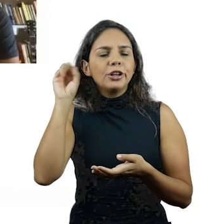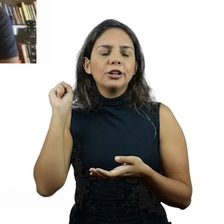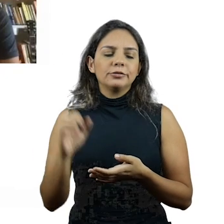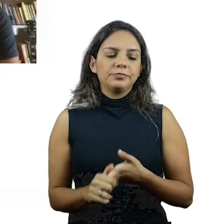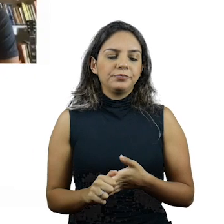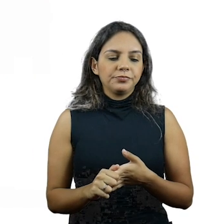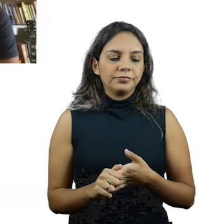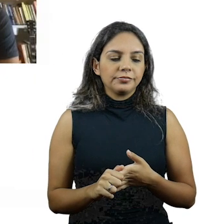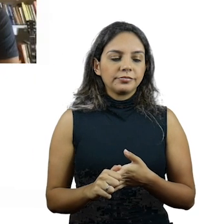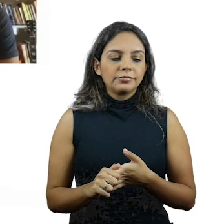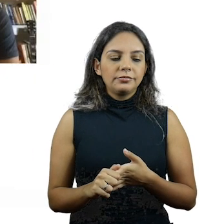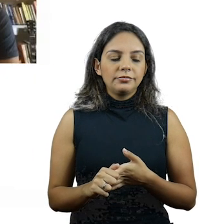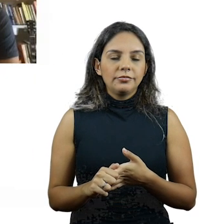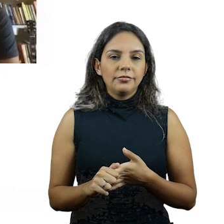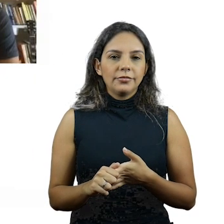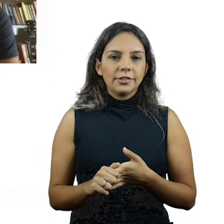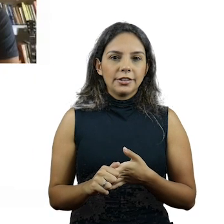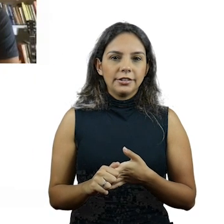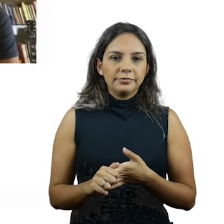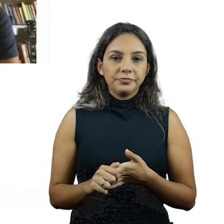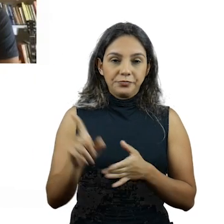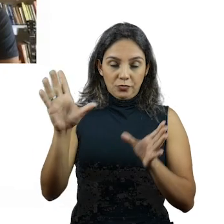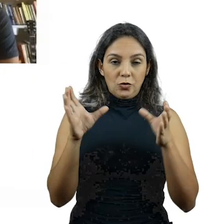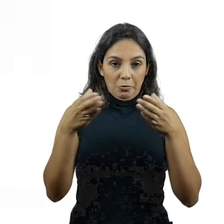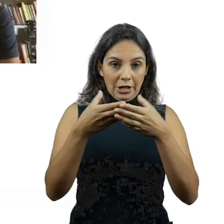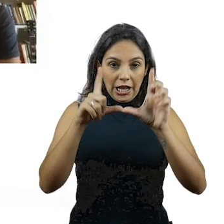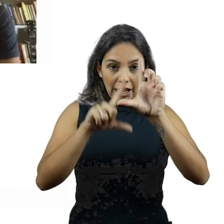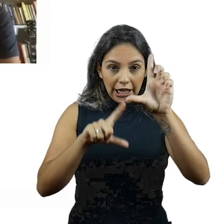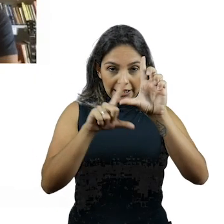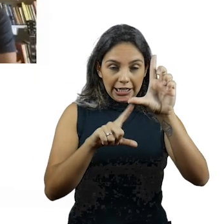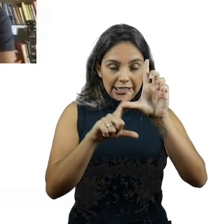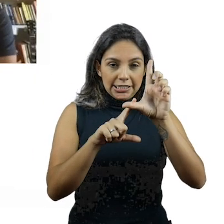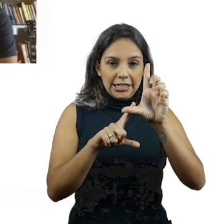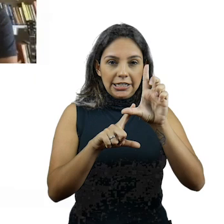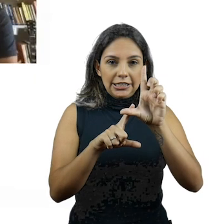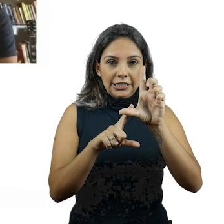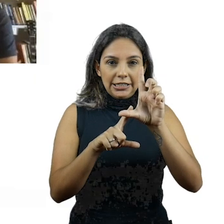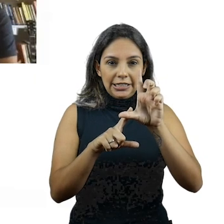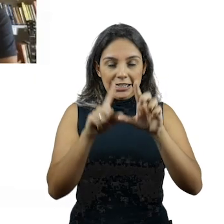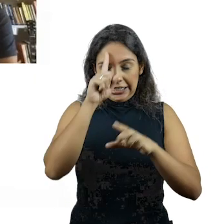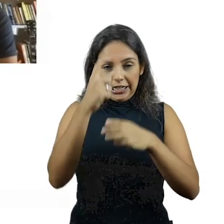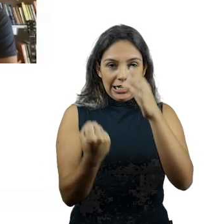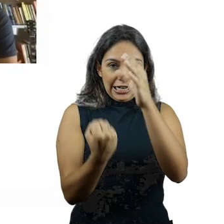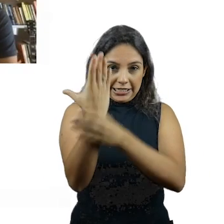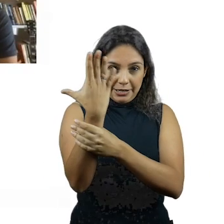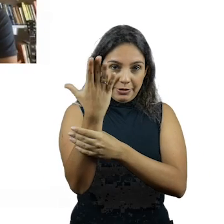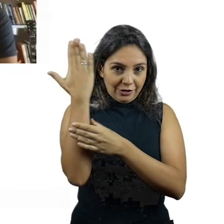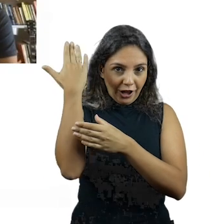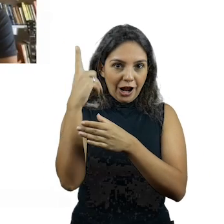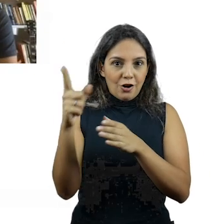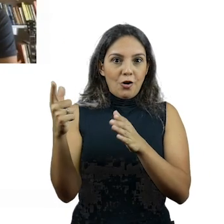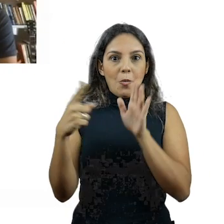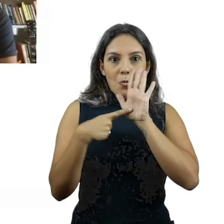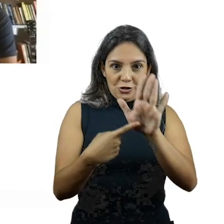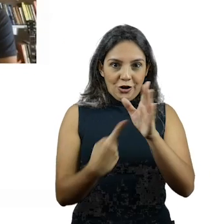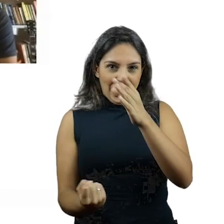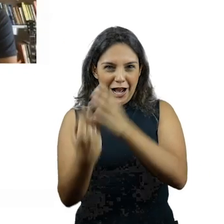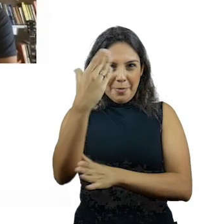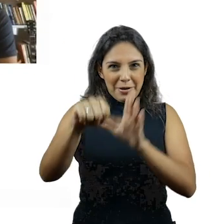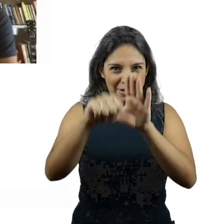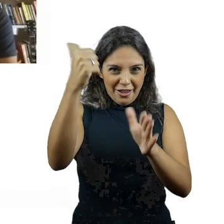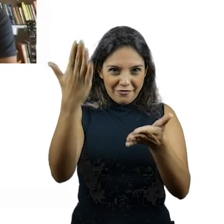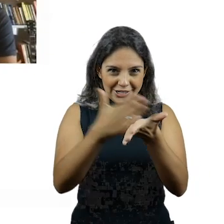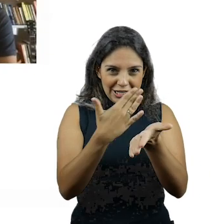a editora Companhia das Letras, na época, teve a ideia de, no lançamento, fazer como se fosse uma trilha sonora, eu não sei, tipo como se fosse um